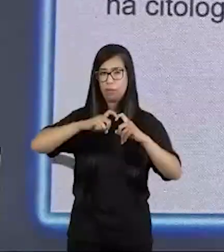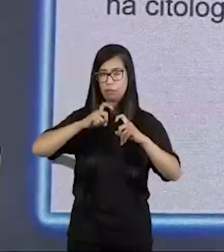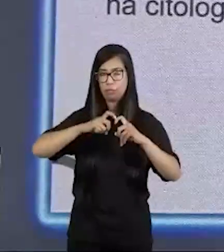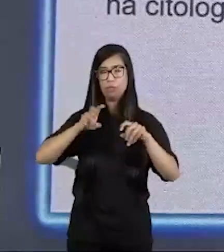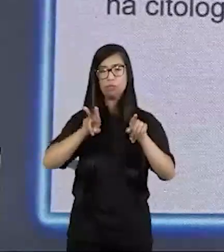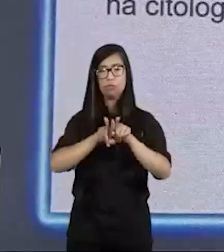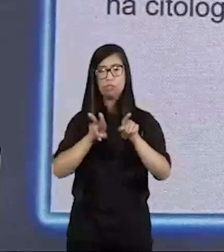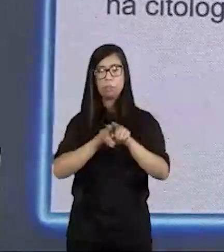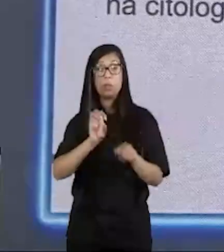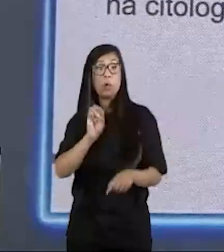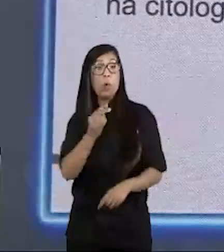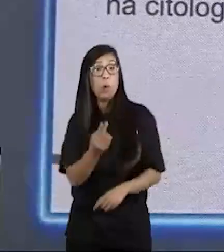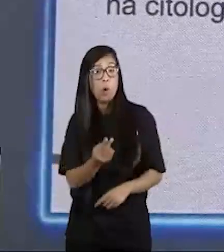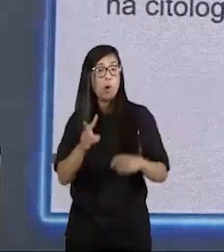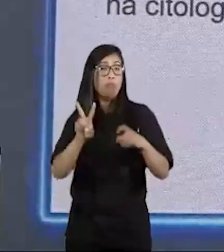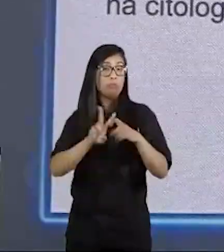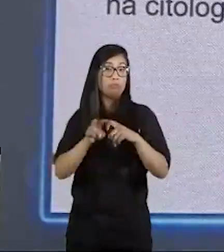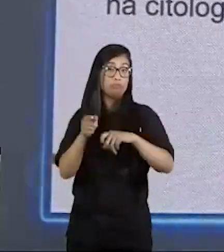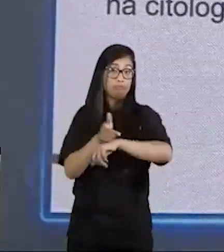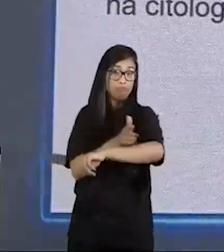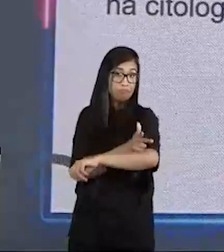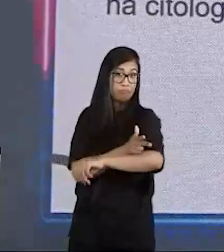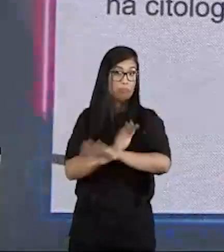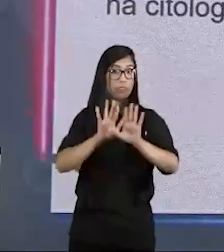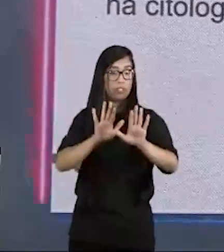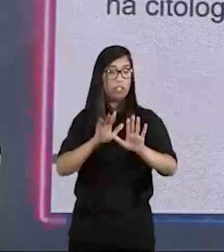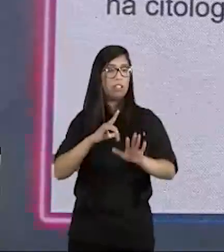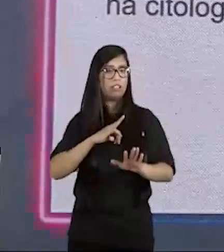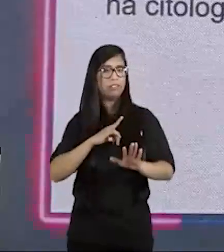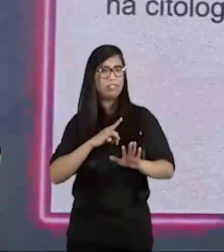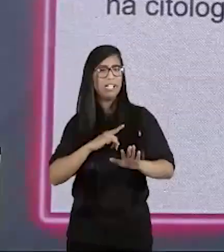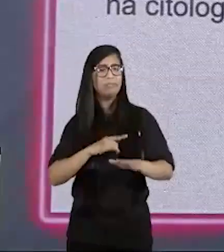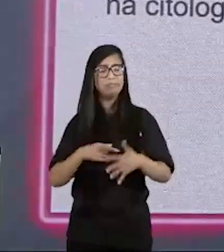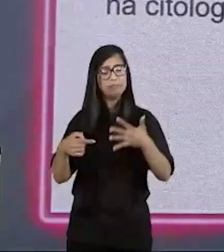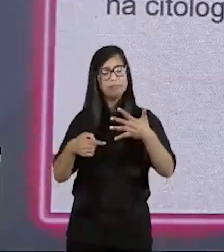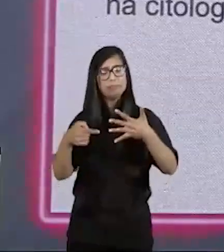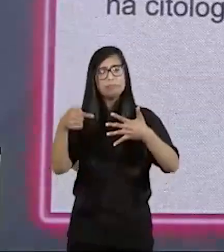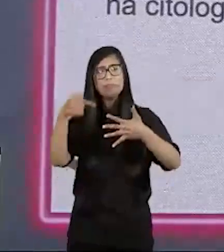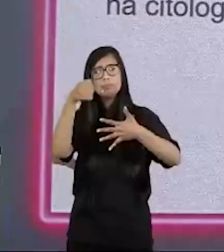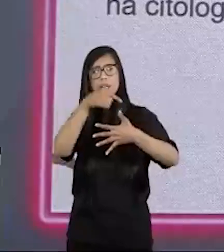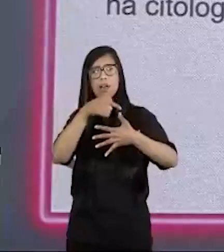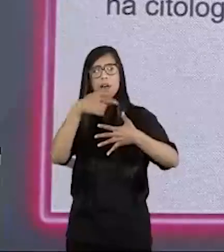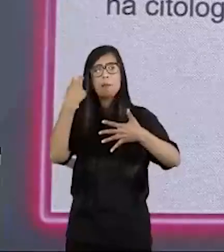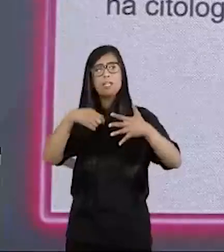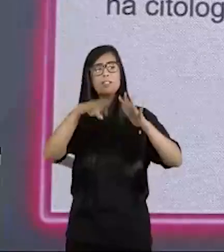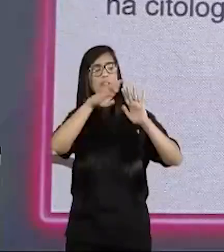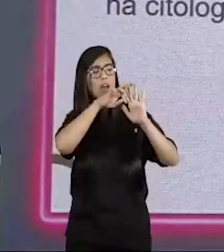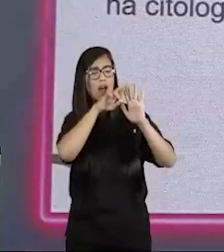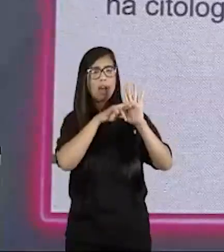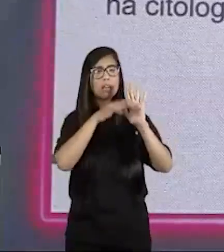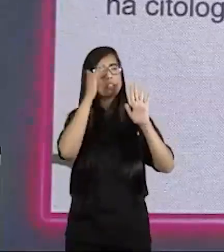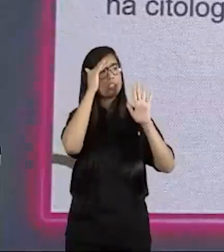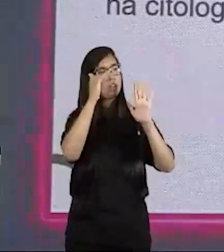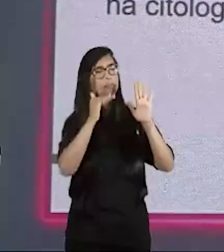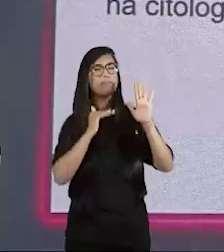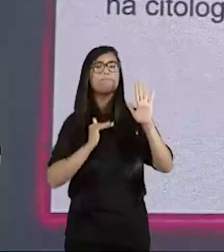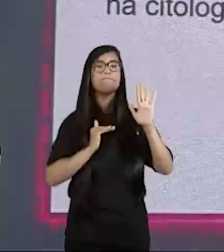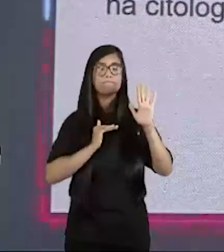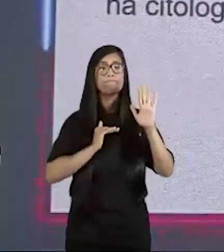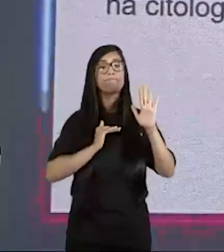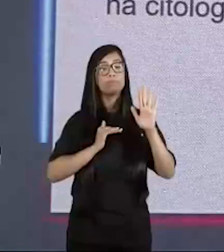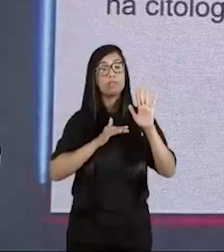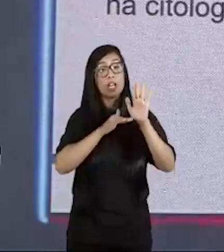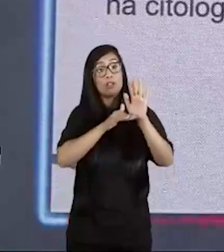parasitológicos dermatológicos, nós temos algumas etapas e precisamos segui-las, porque isso vai nos